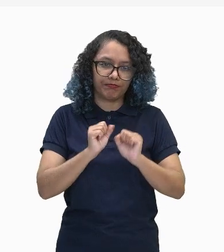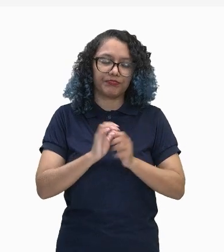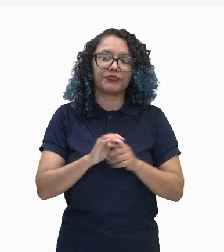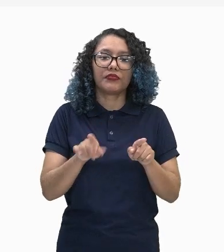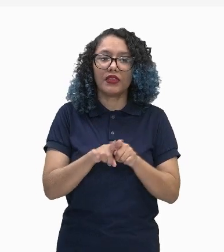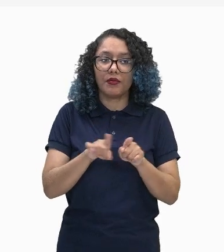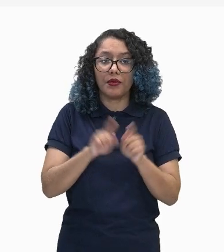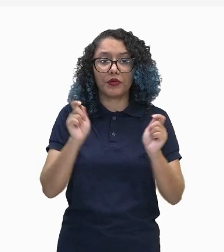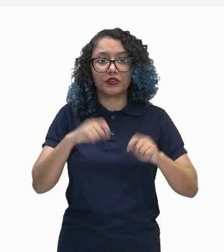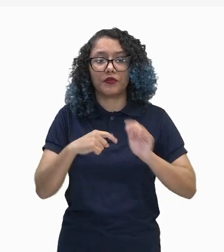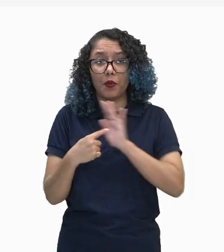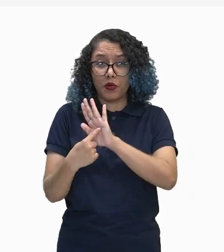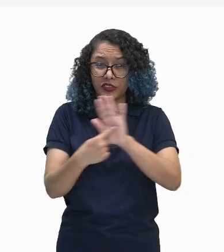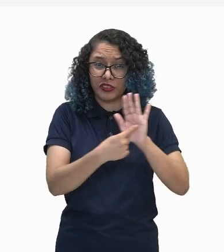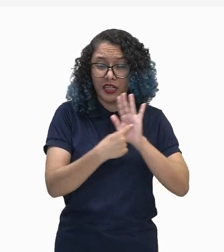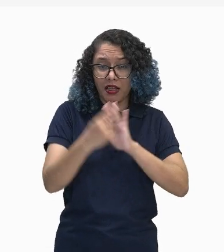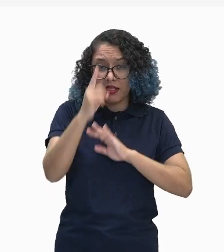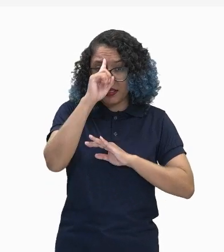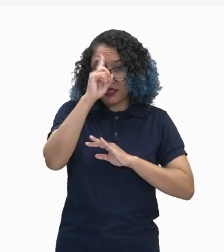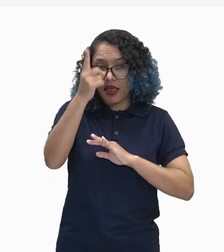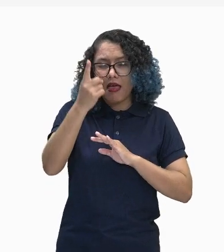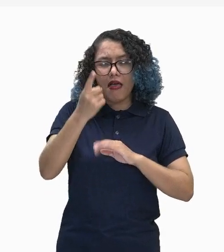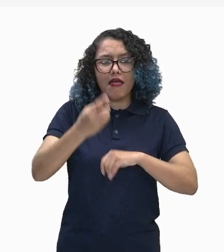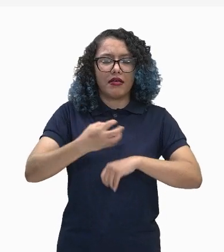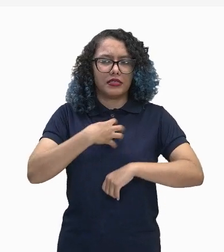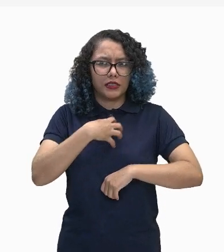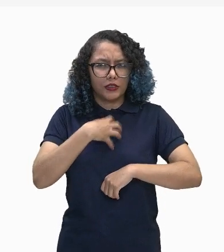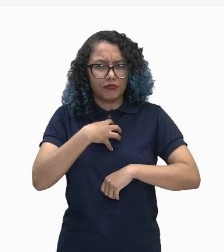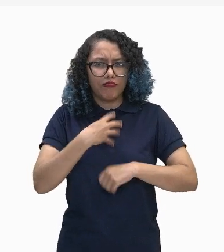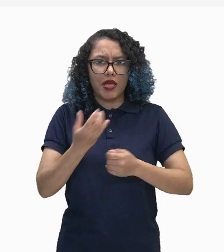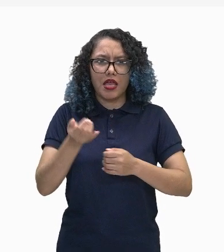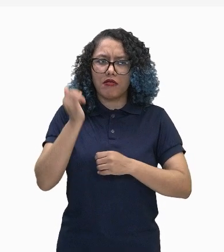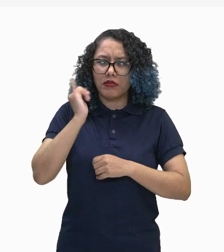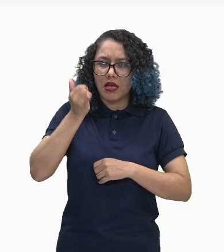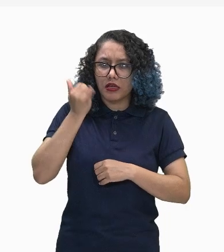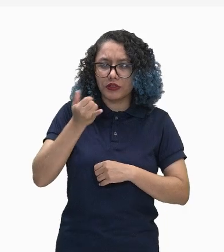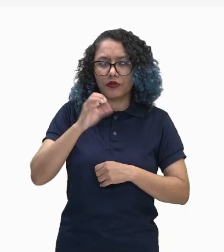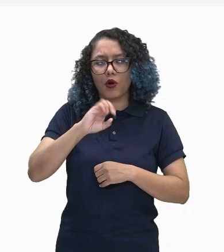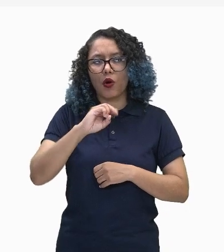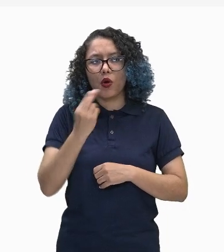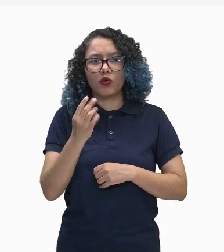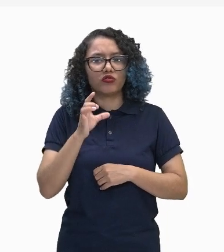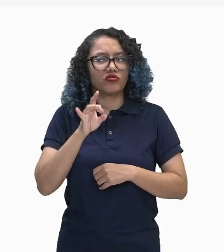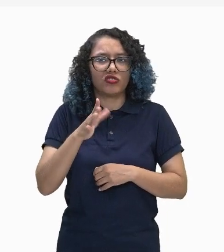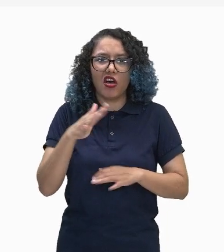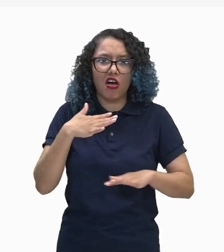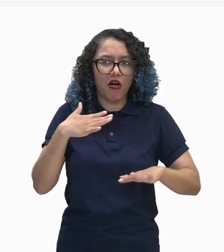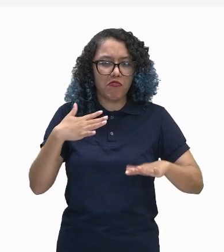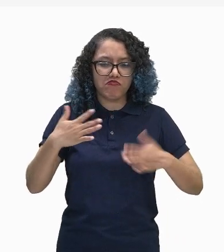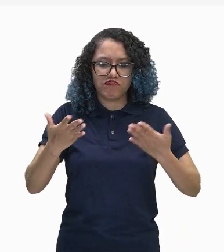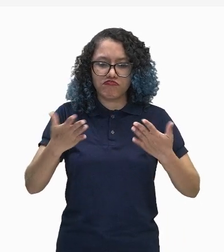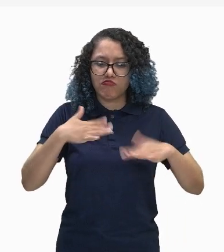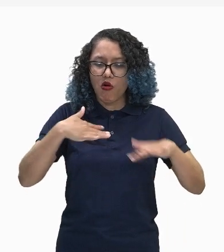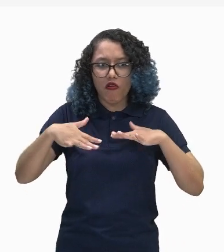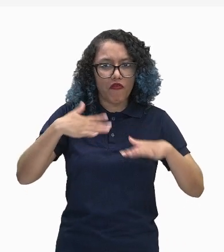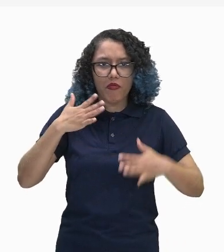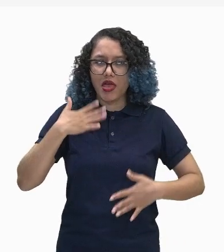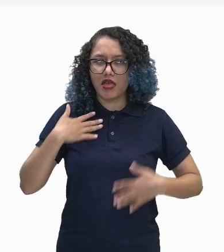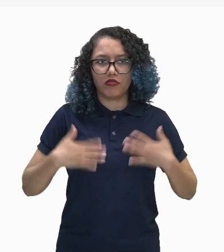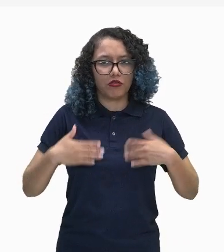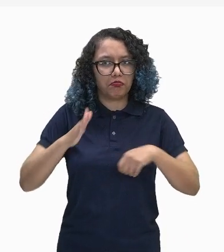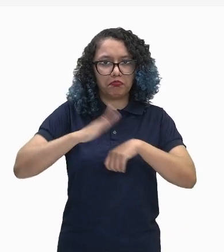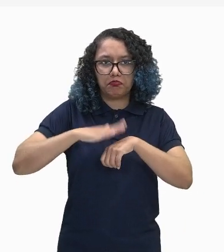expressar uma ideia, um sentimento, uma narrativa, ou simplesmente explorar o